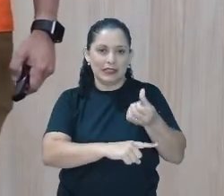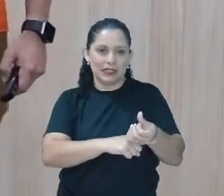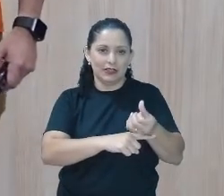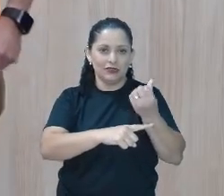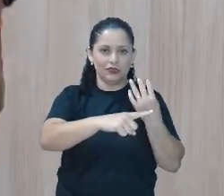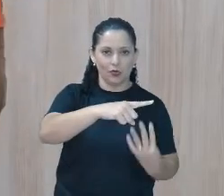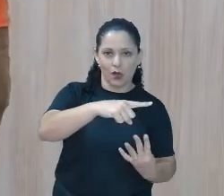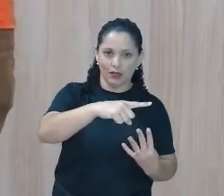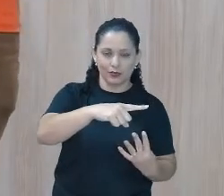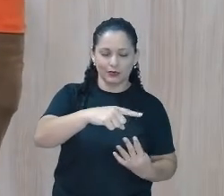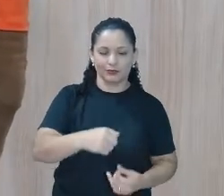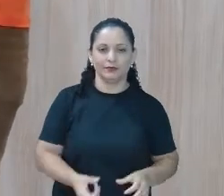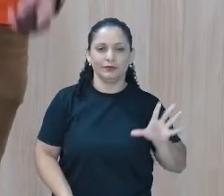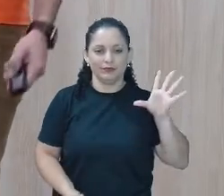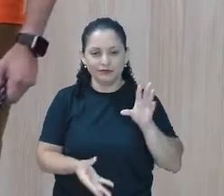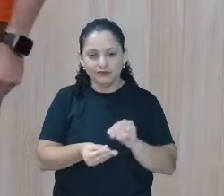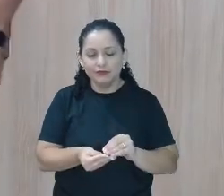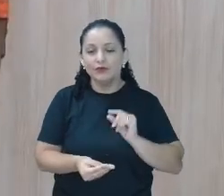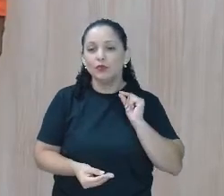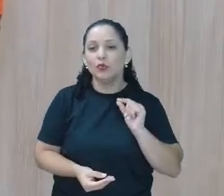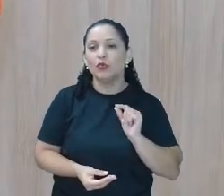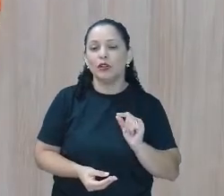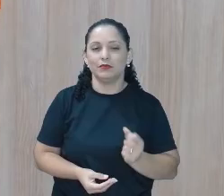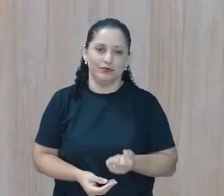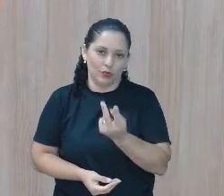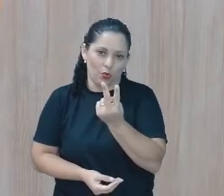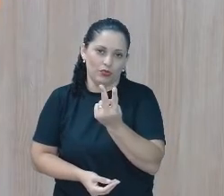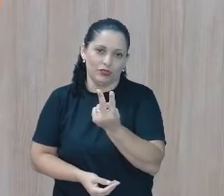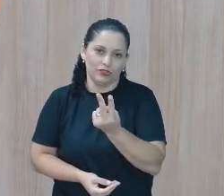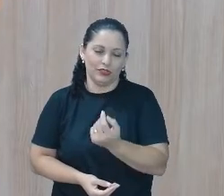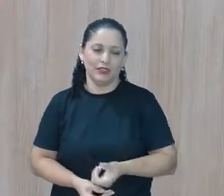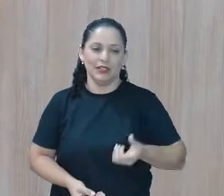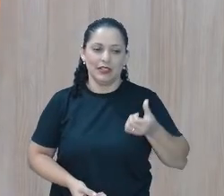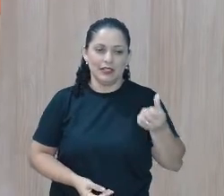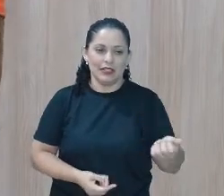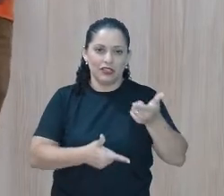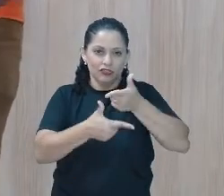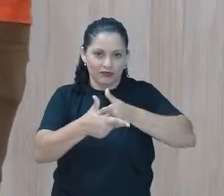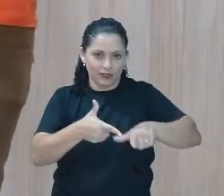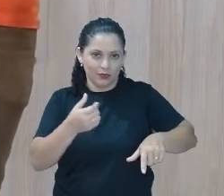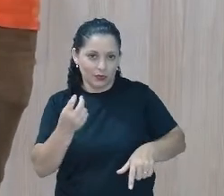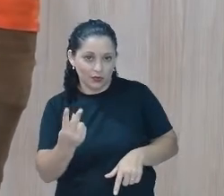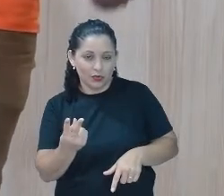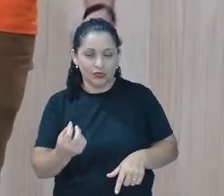para 4. Dá para a gente simplificar por quanto? Por 2, tá?